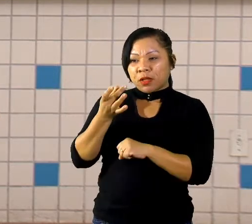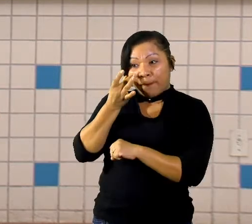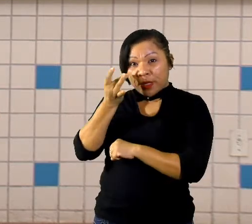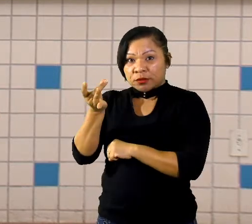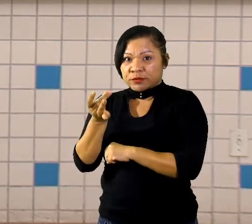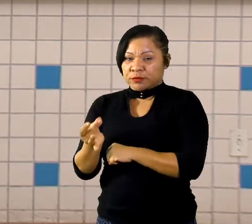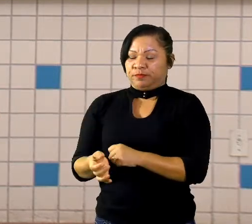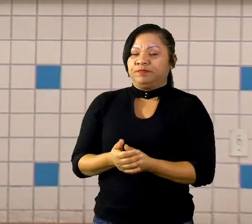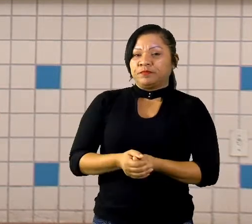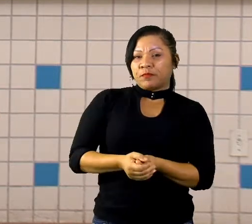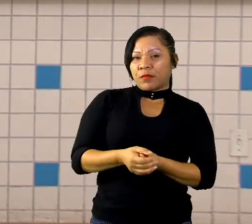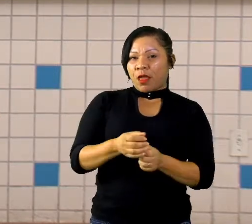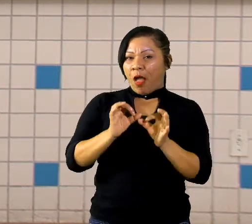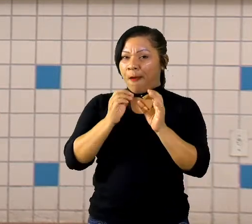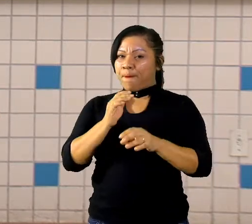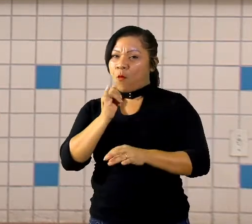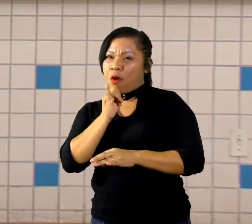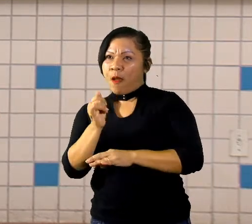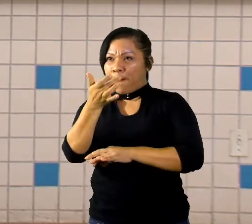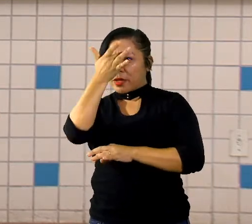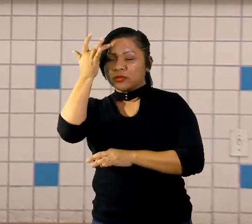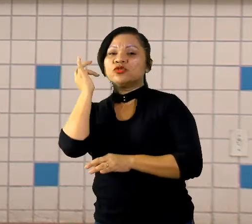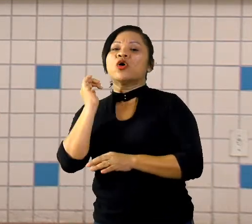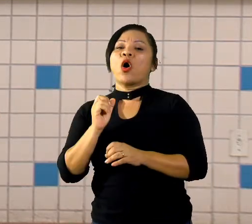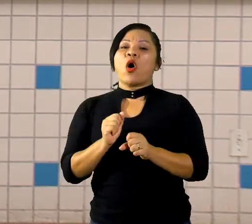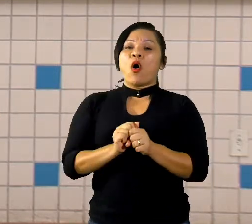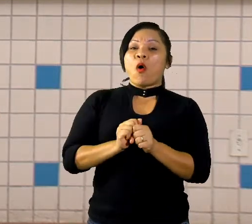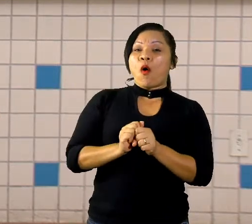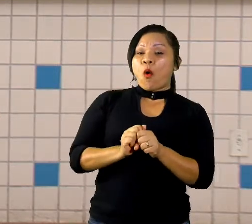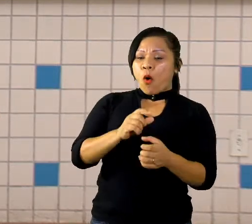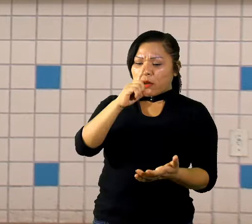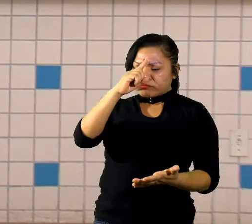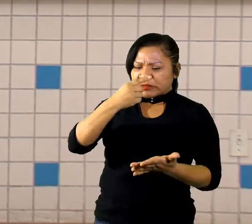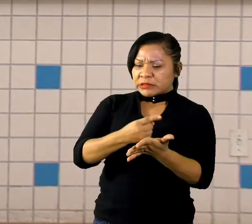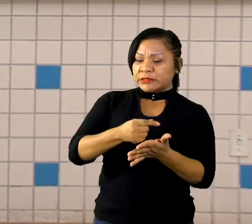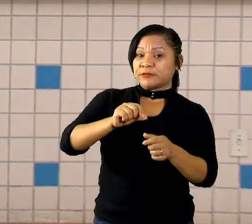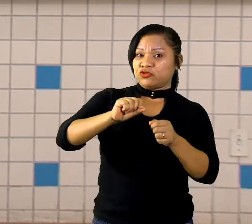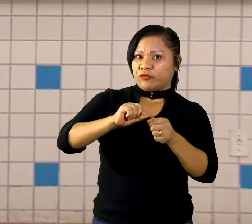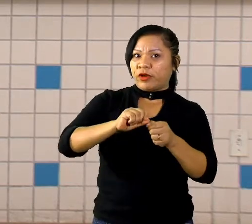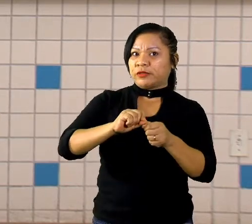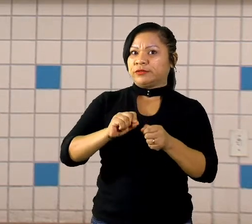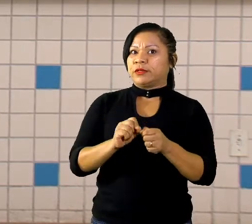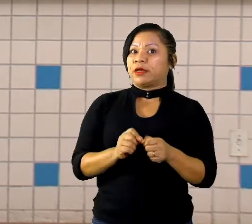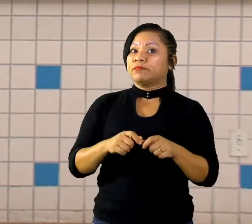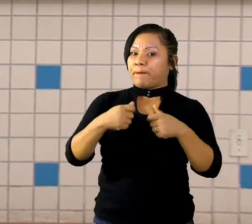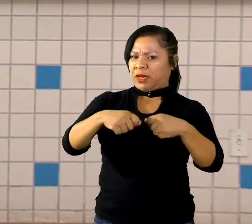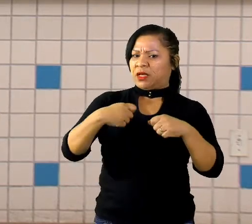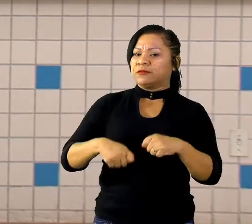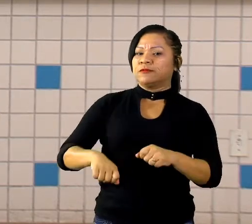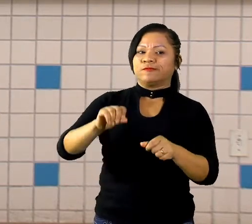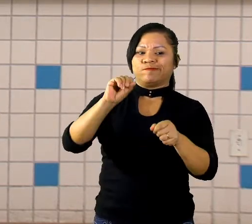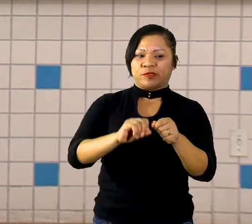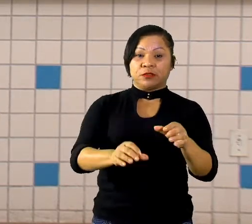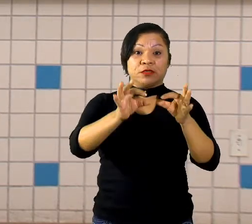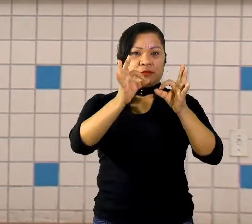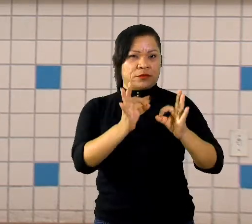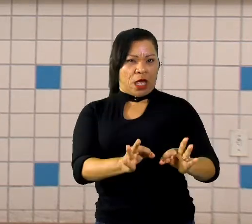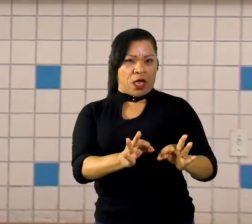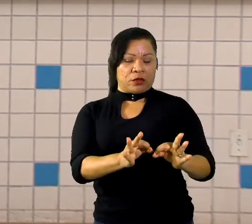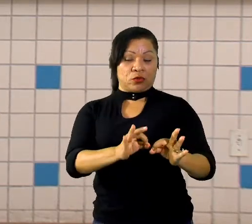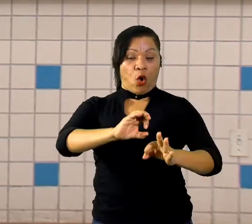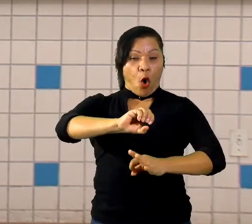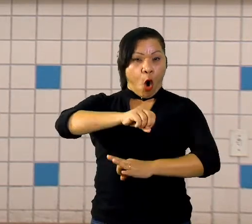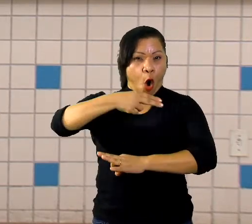decide fazer alguma coisa, espero que ela esteja fazendo a coisa certa. Mas aquela pessoa que decide fazer alguma coisa que